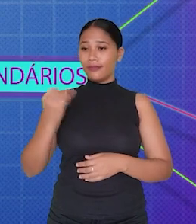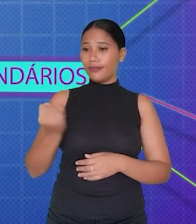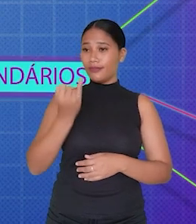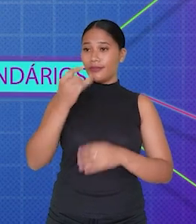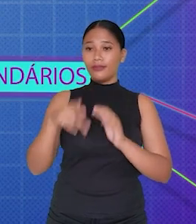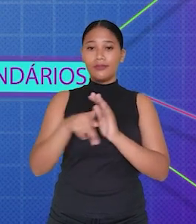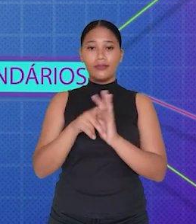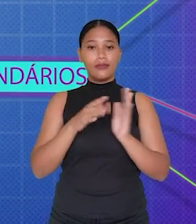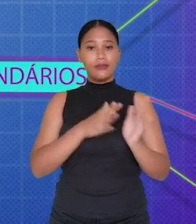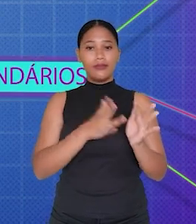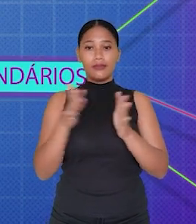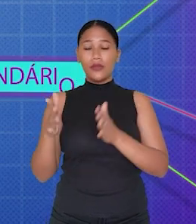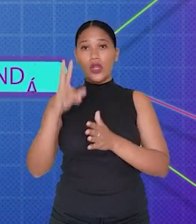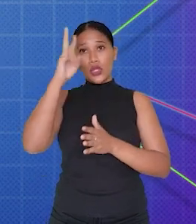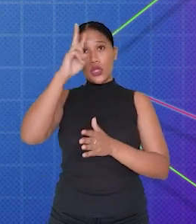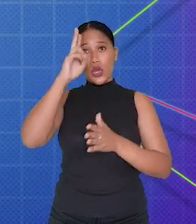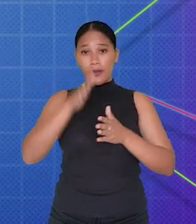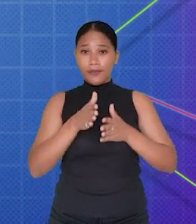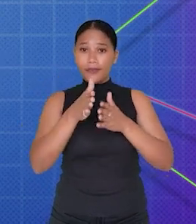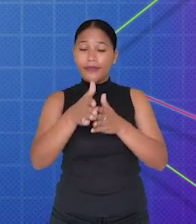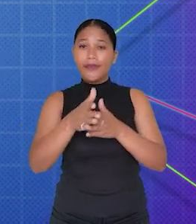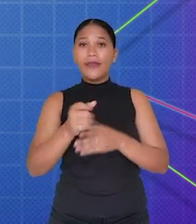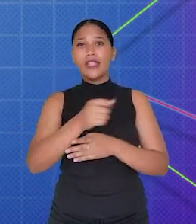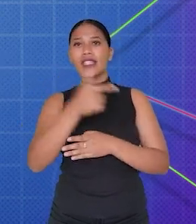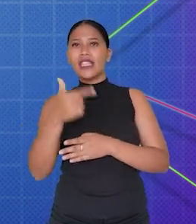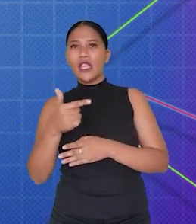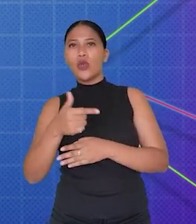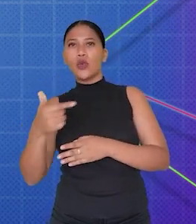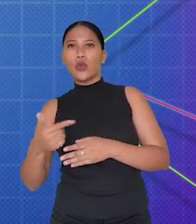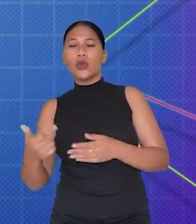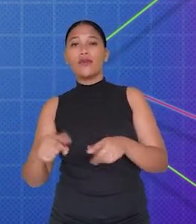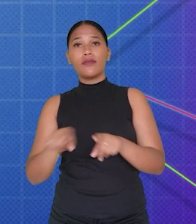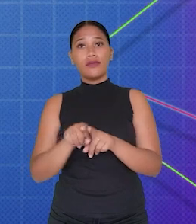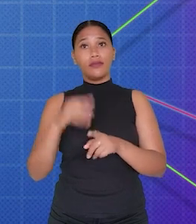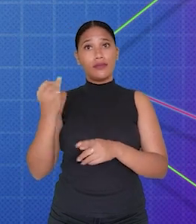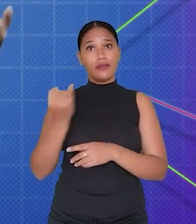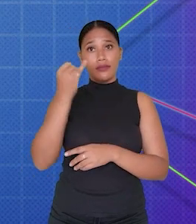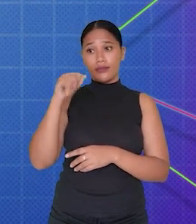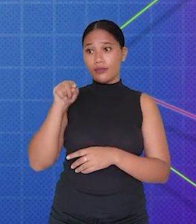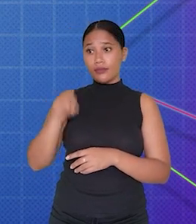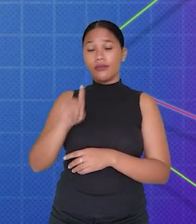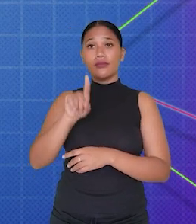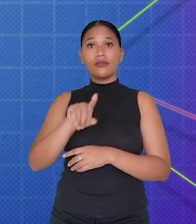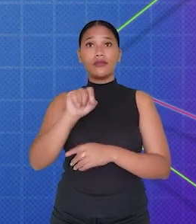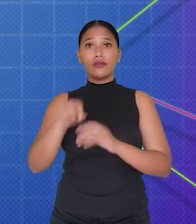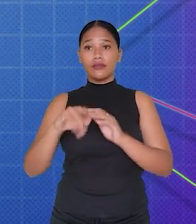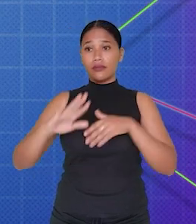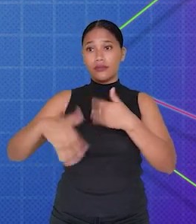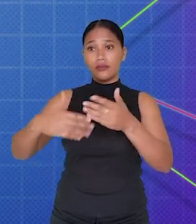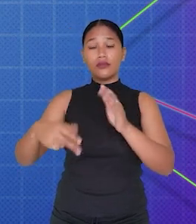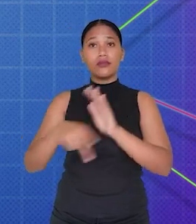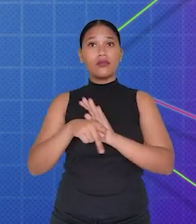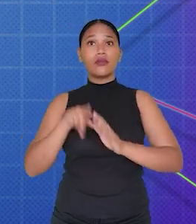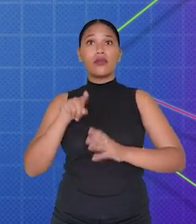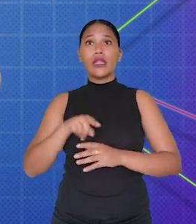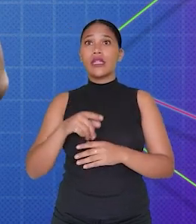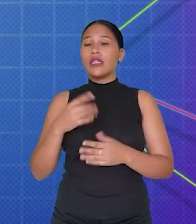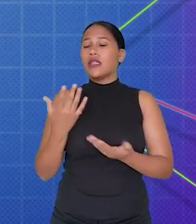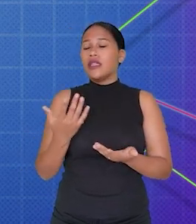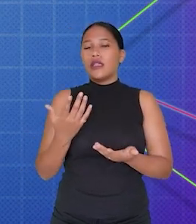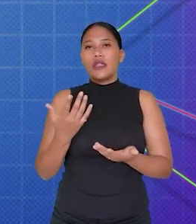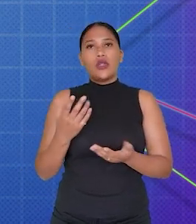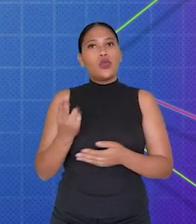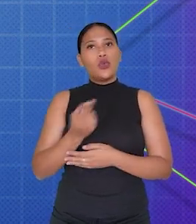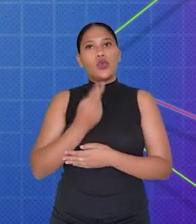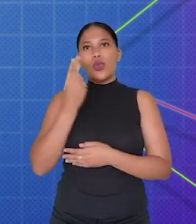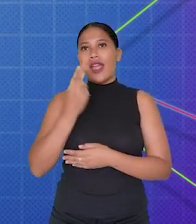A importância do arco de personagens secundários. A importância dos arcos de personagens secundários na construção de uma trama é